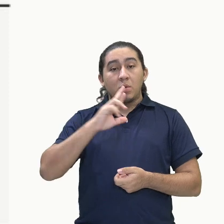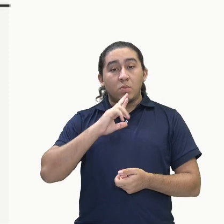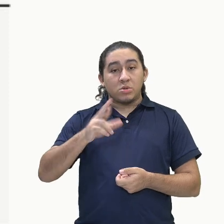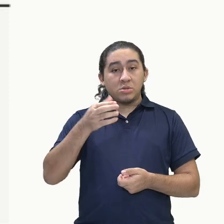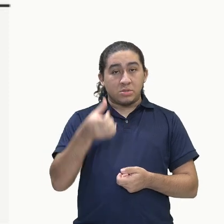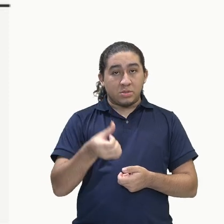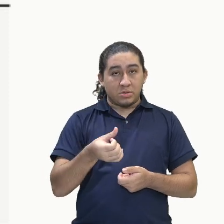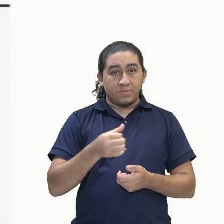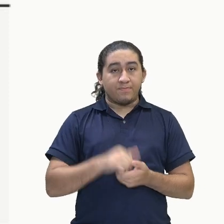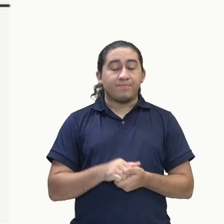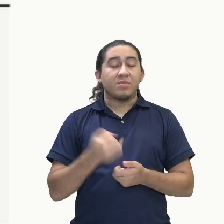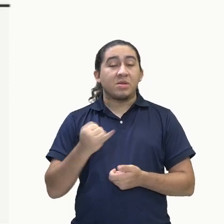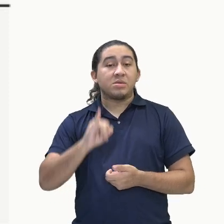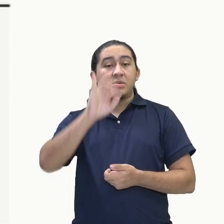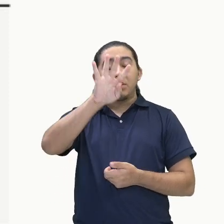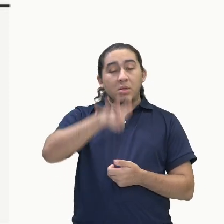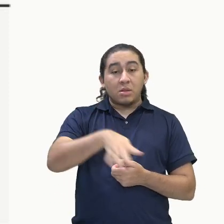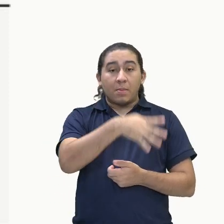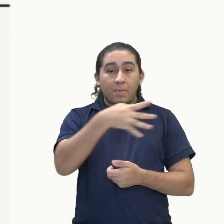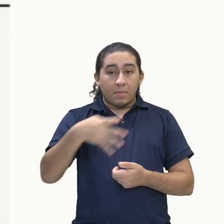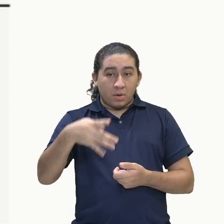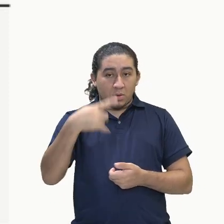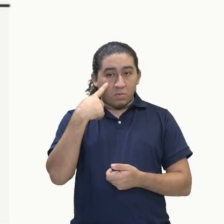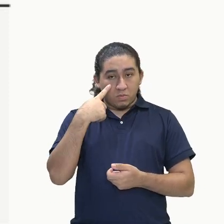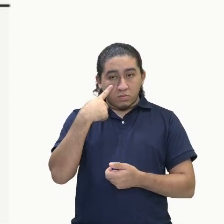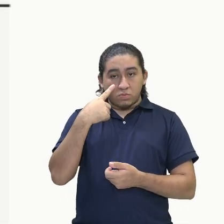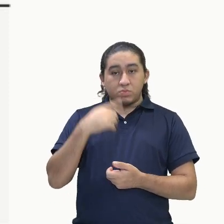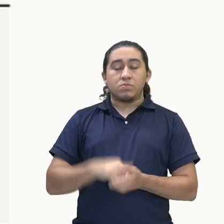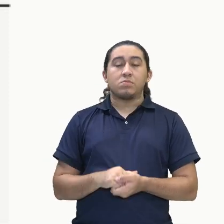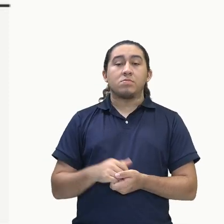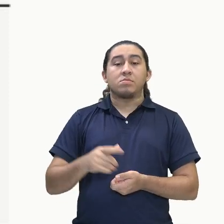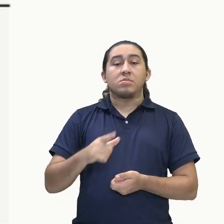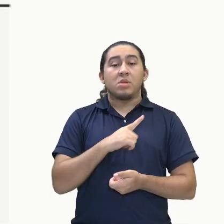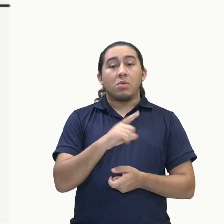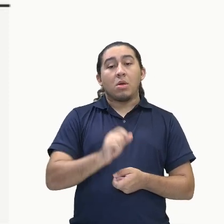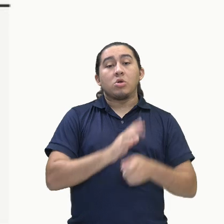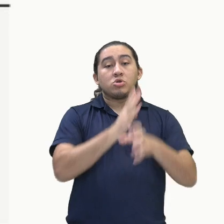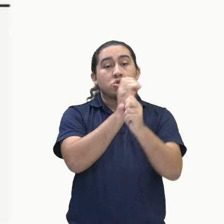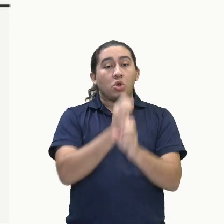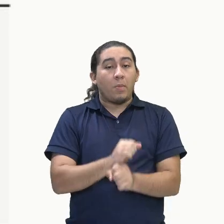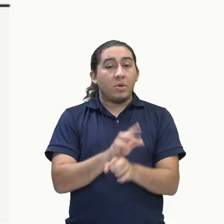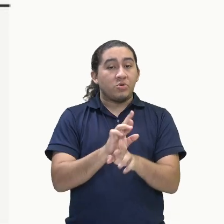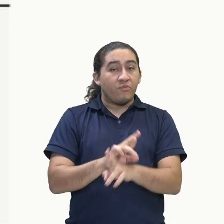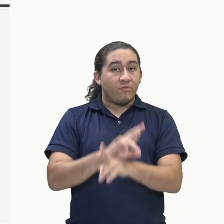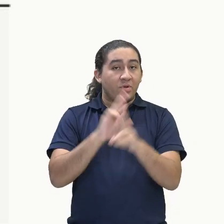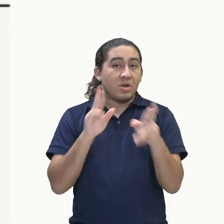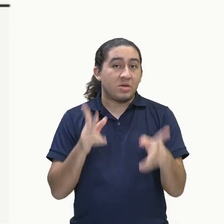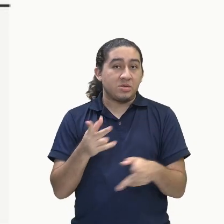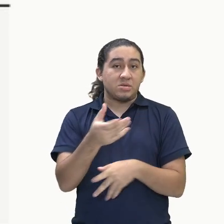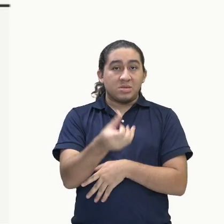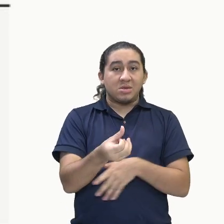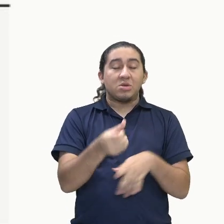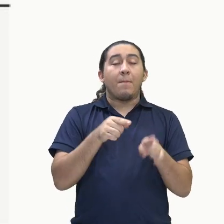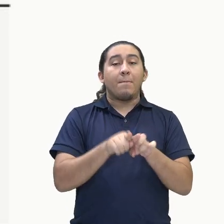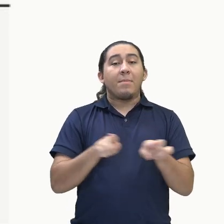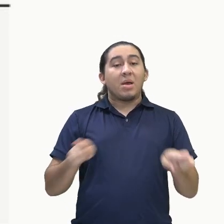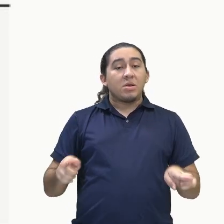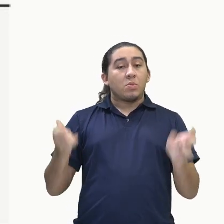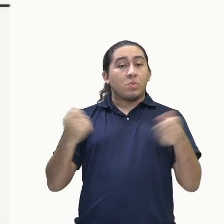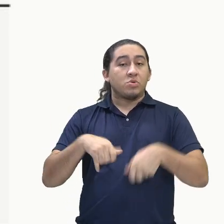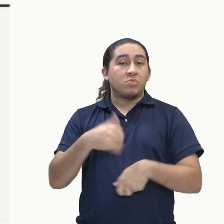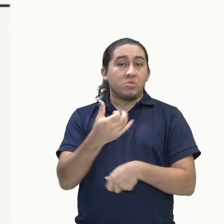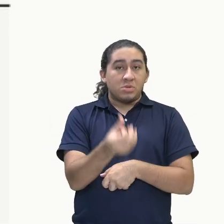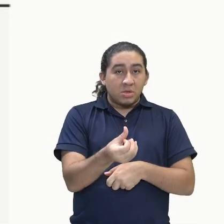eu acompanhar na tabela, eu vou ter somas diferentes de 6. Mas para que a soma seja 6,